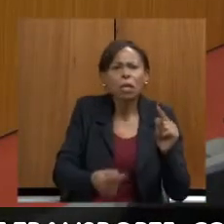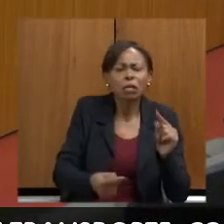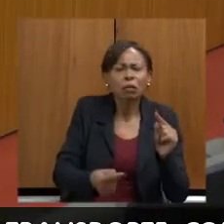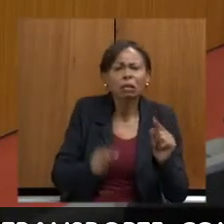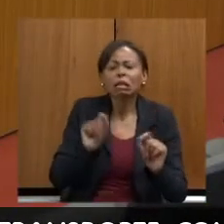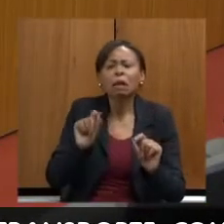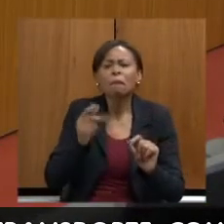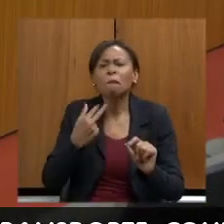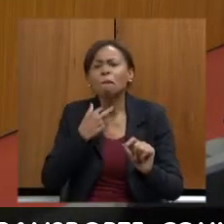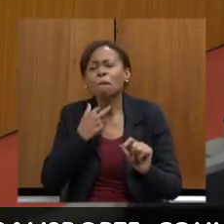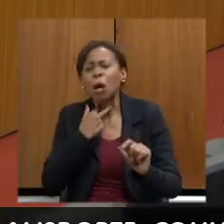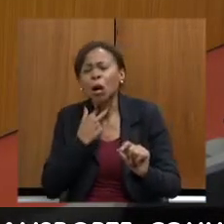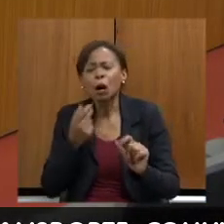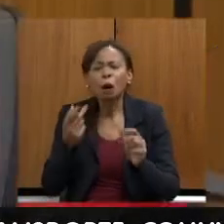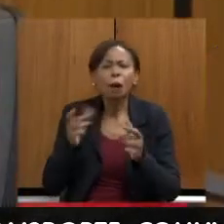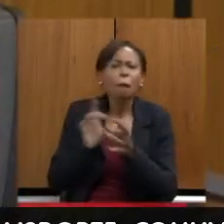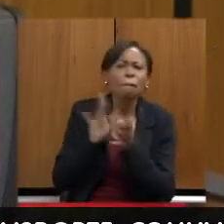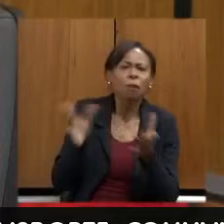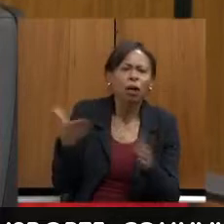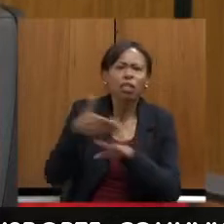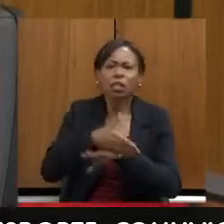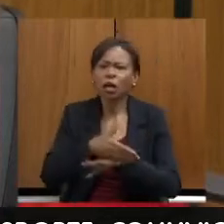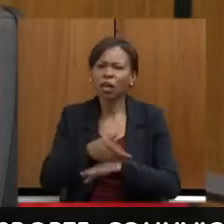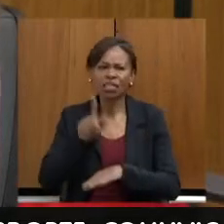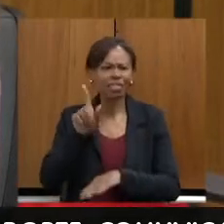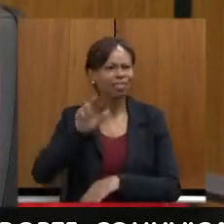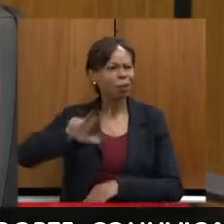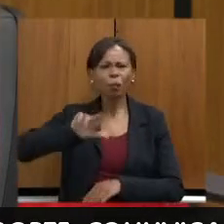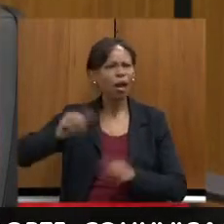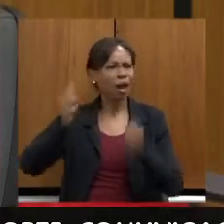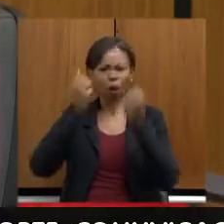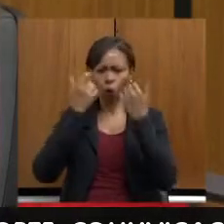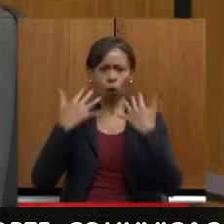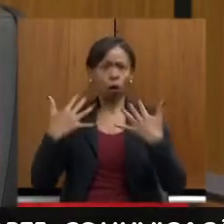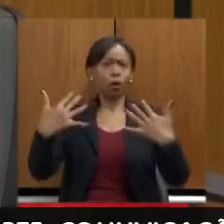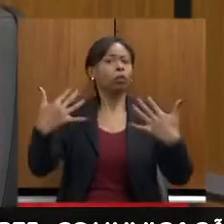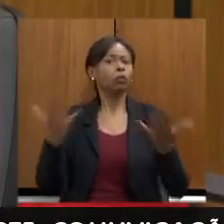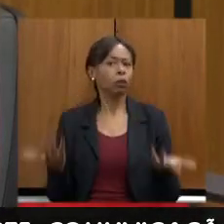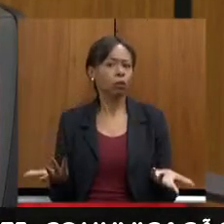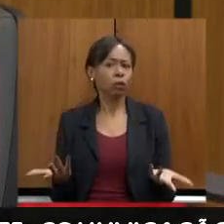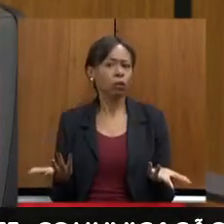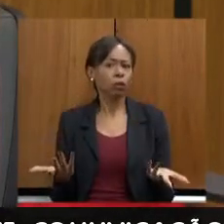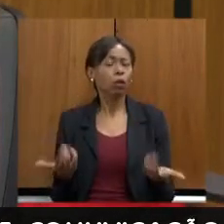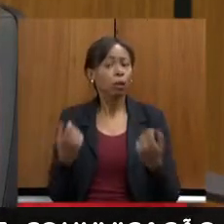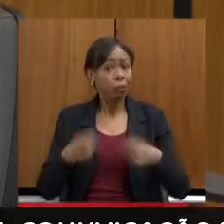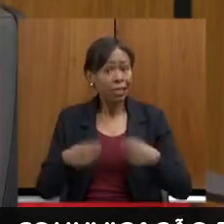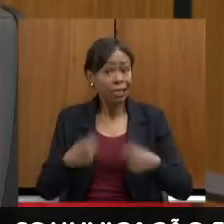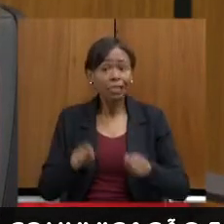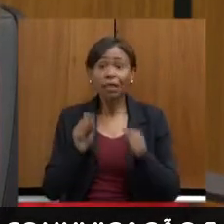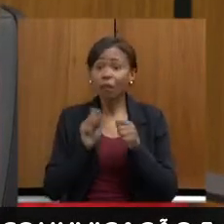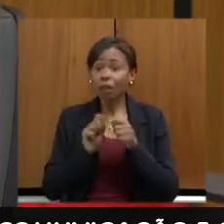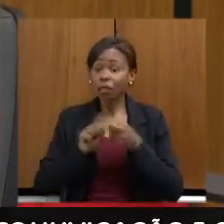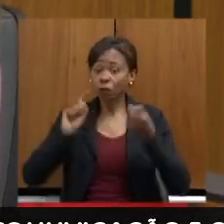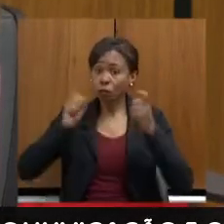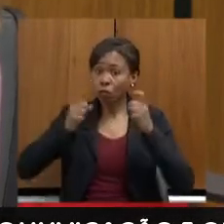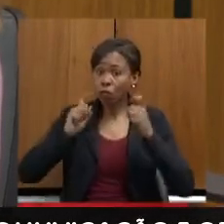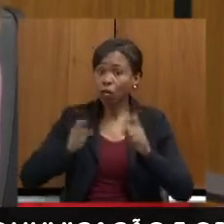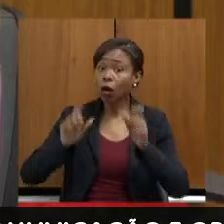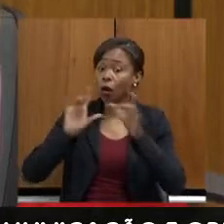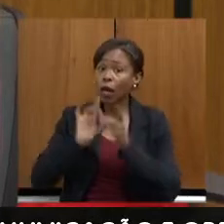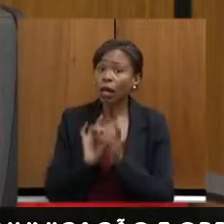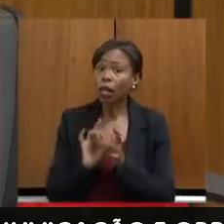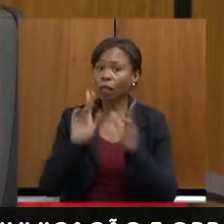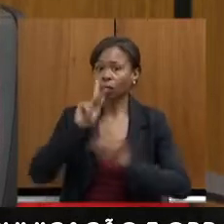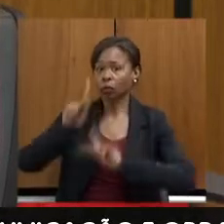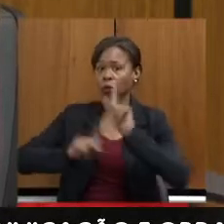processo se não audiência pública que tem que fazer processos em que o contraditório tem o direito de espaço e o direito de fala e